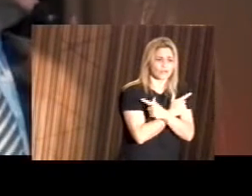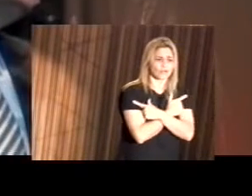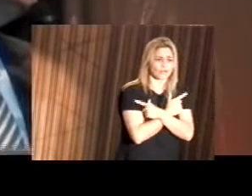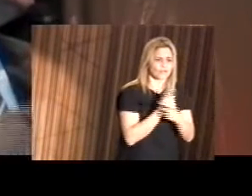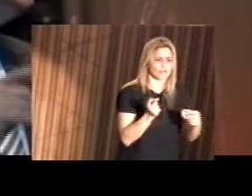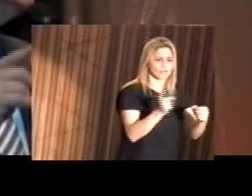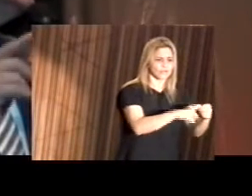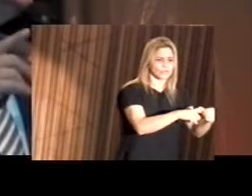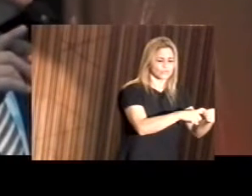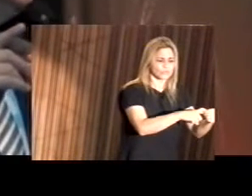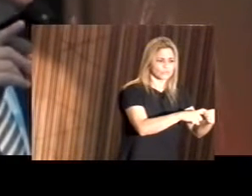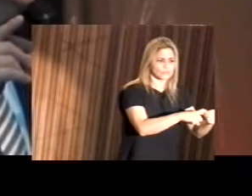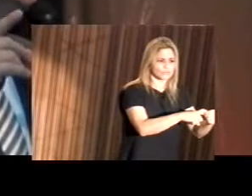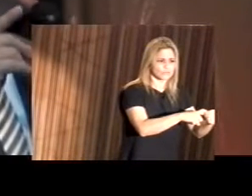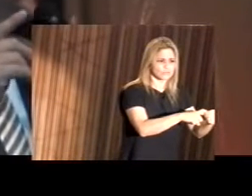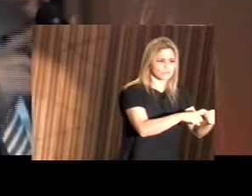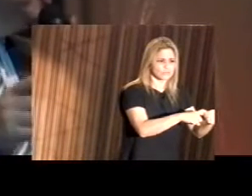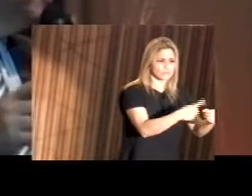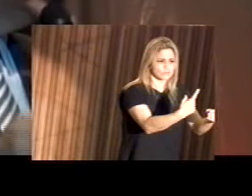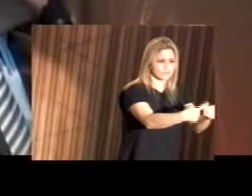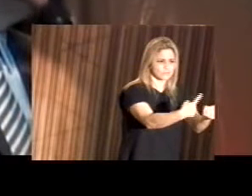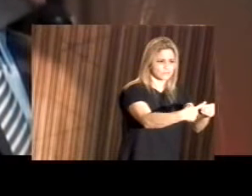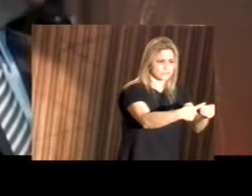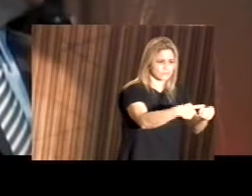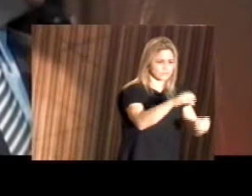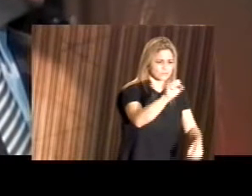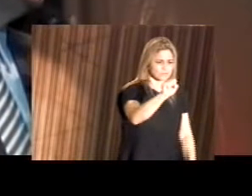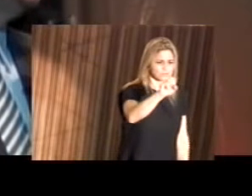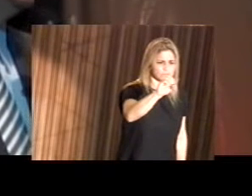Para a cidade de Sodoma.